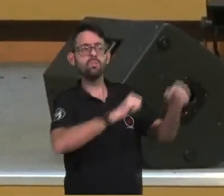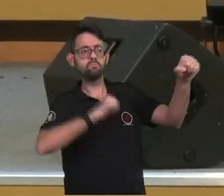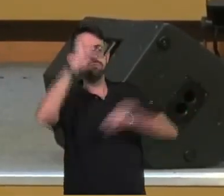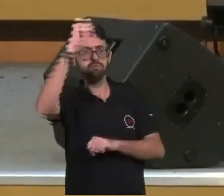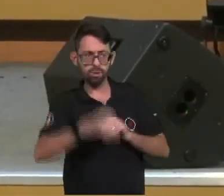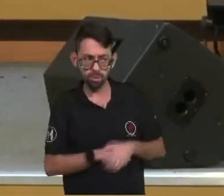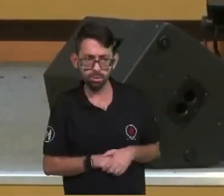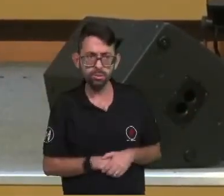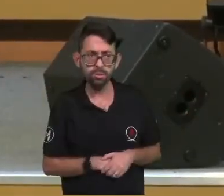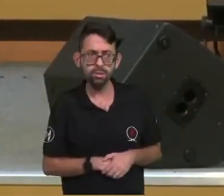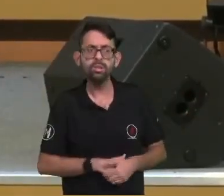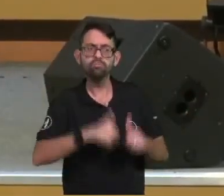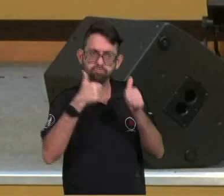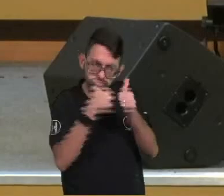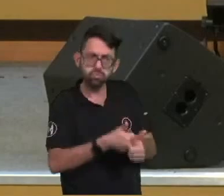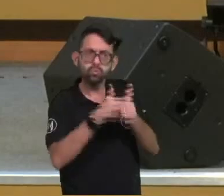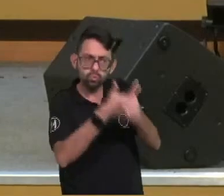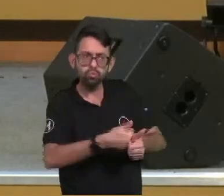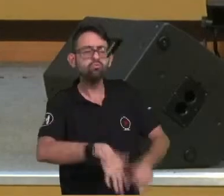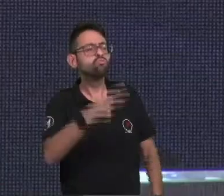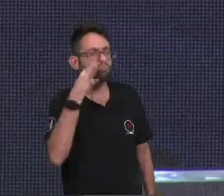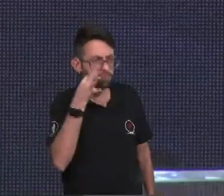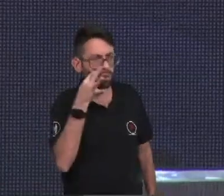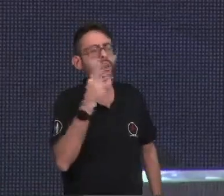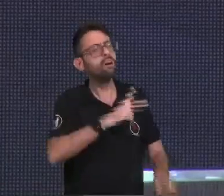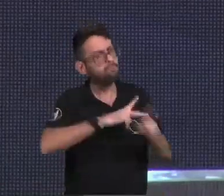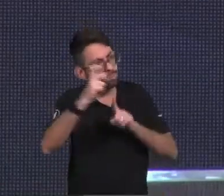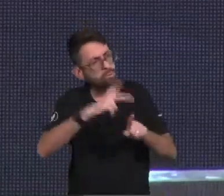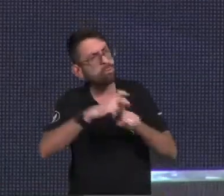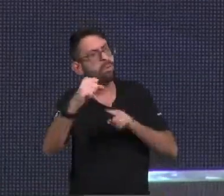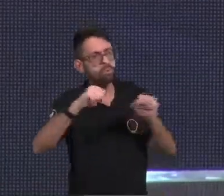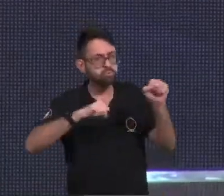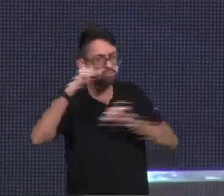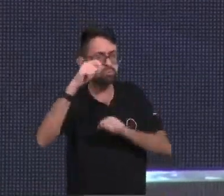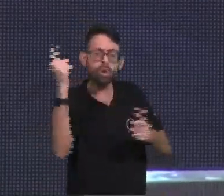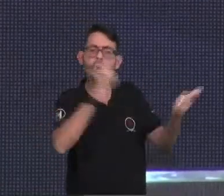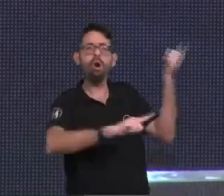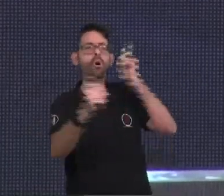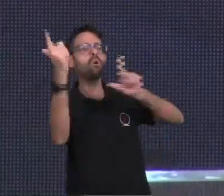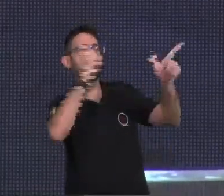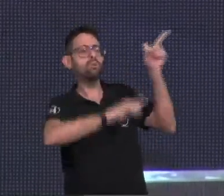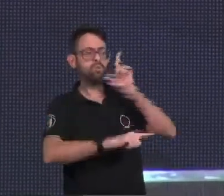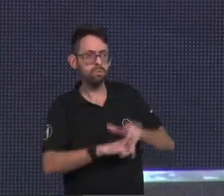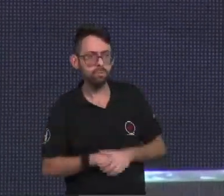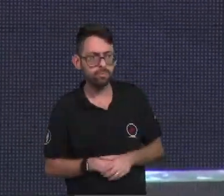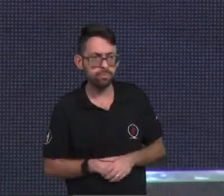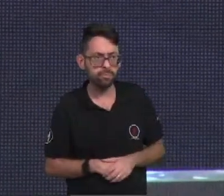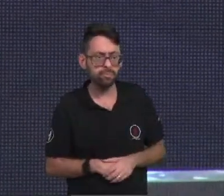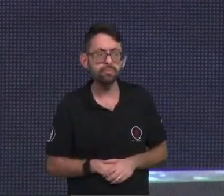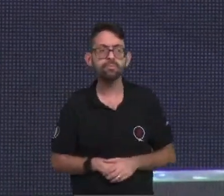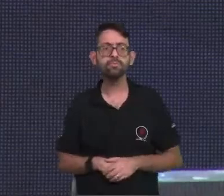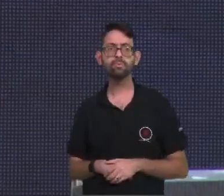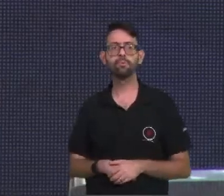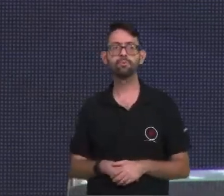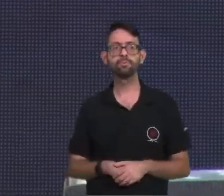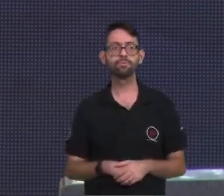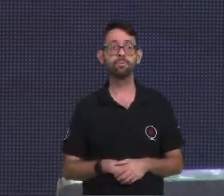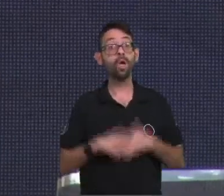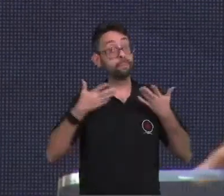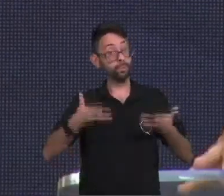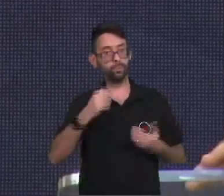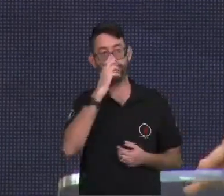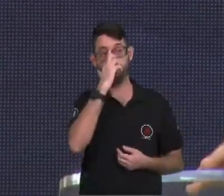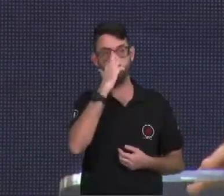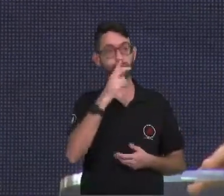arrebentando. Eu tô ganhando de todo mundo, nem vou dizer. Deixa quieto. Aí, ele